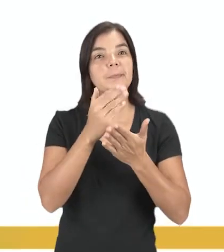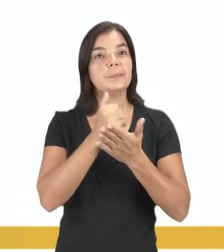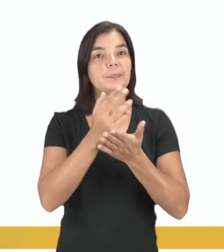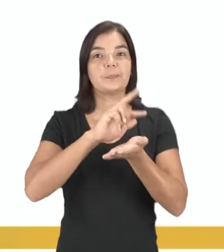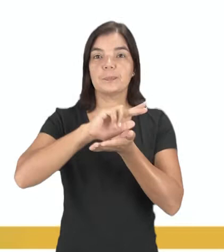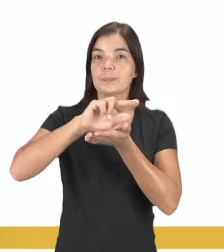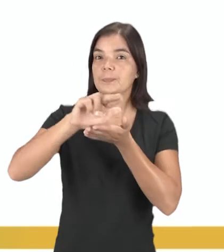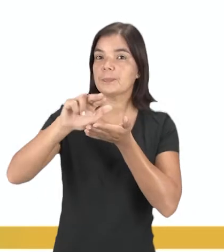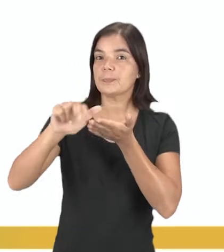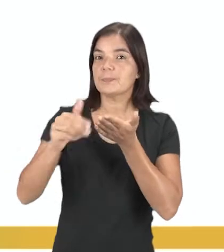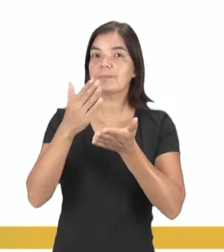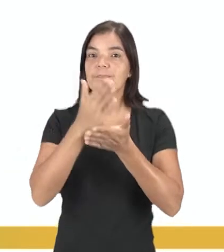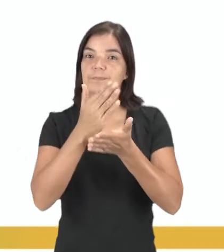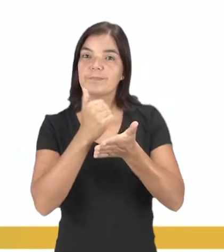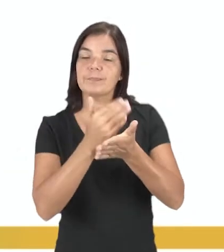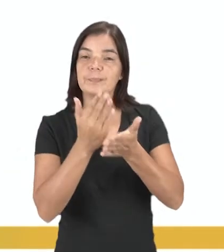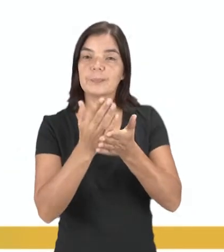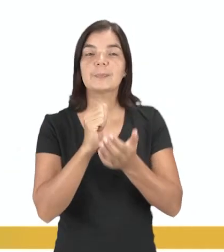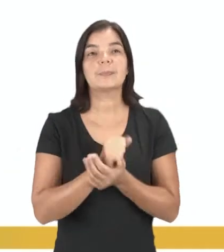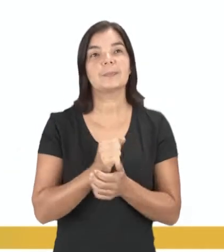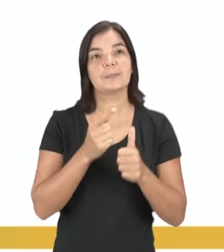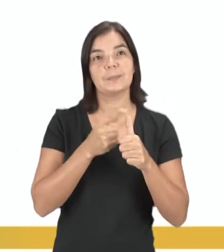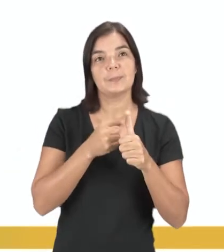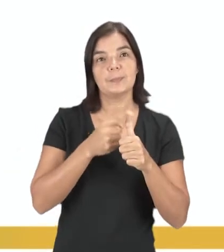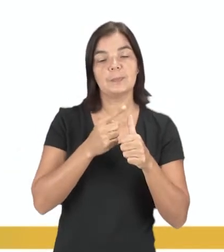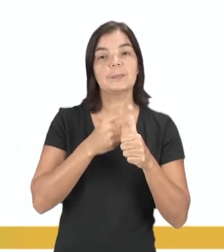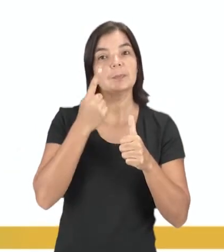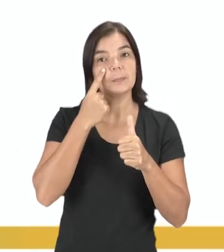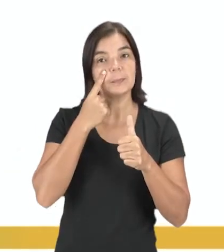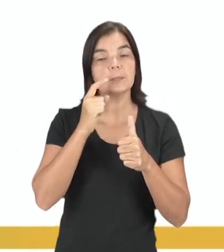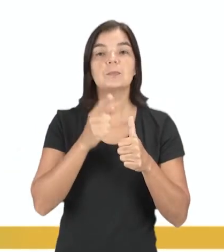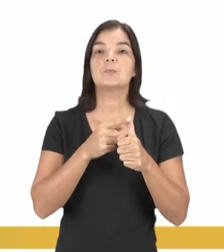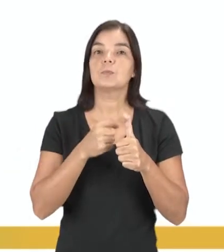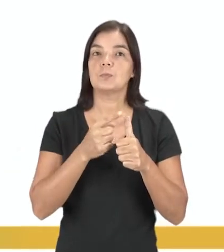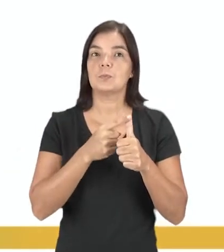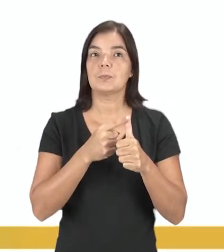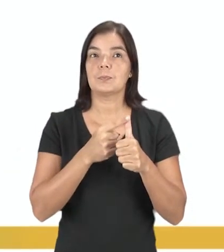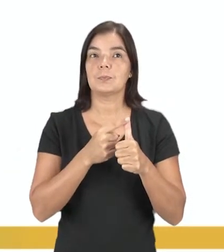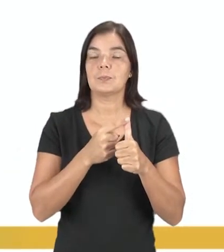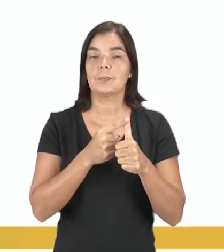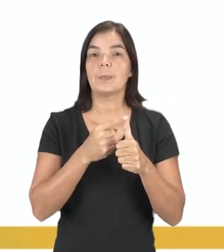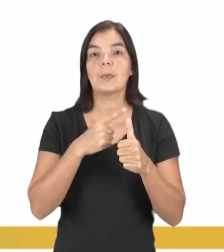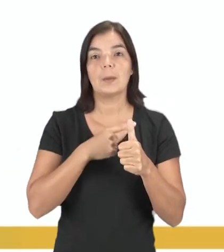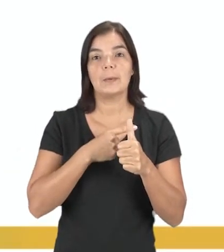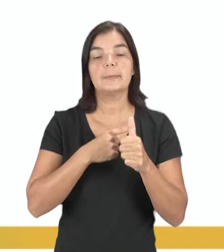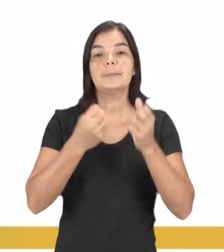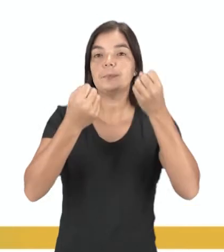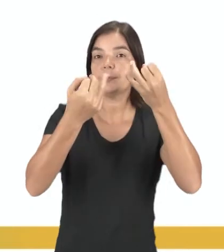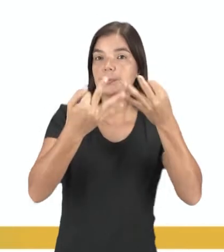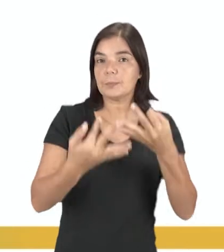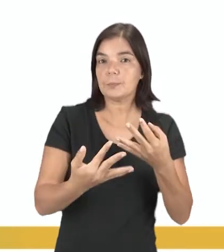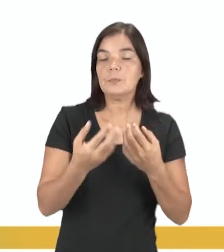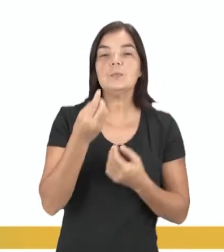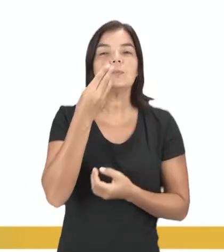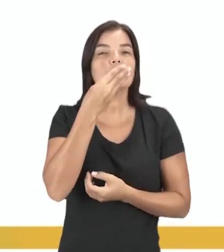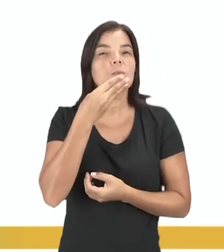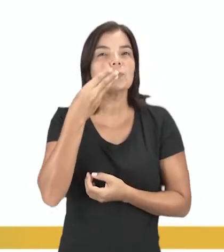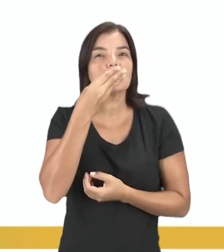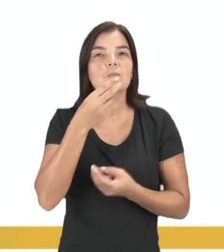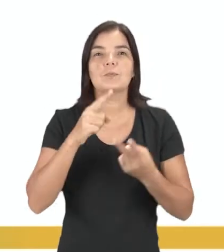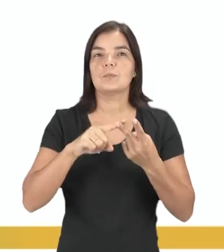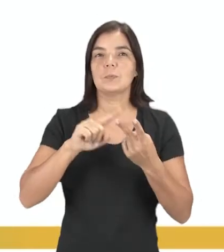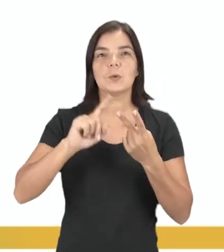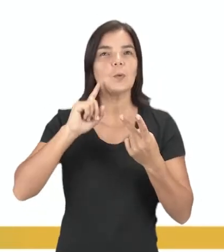em várias partes. Umas partes, como podemos ver aí, que ela distingue o doce,